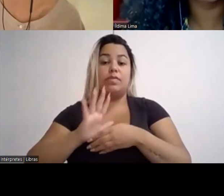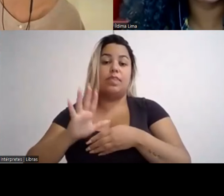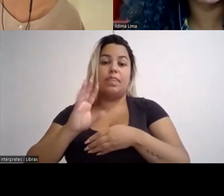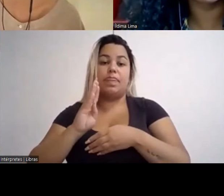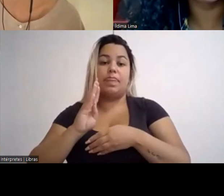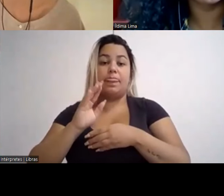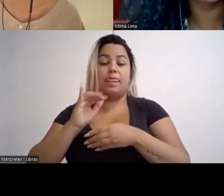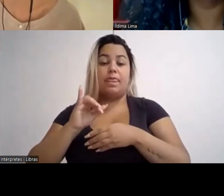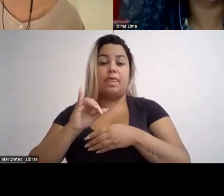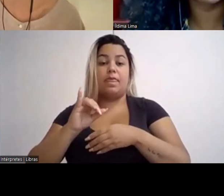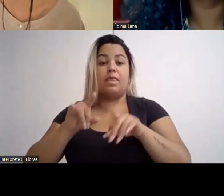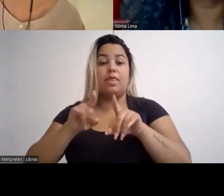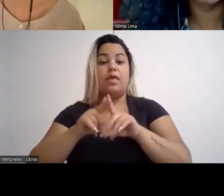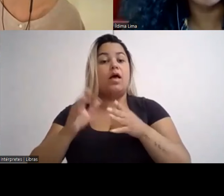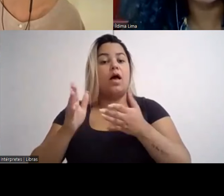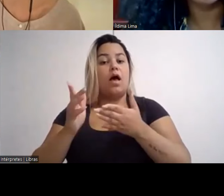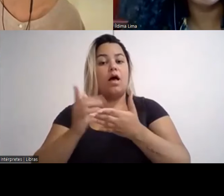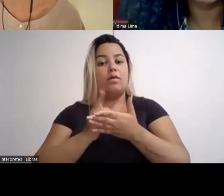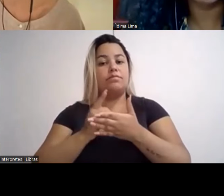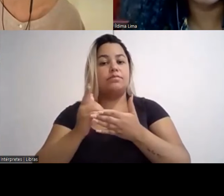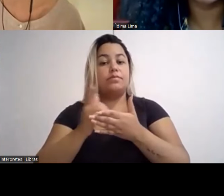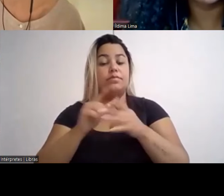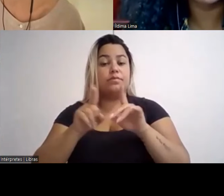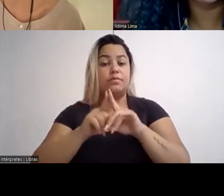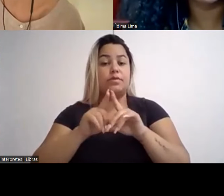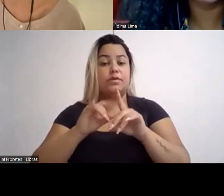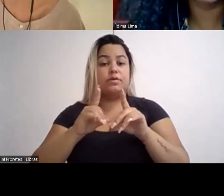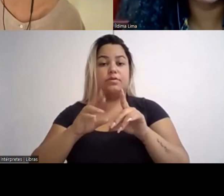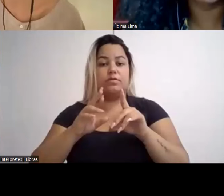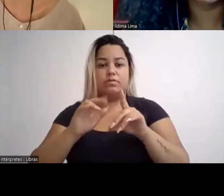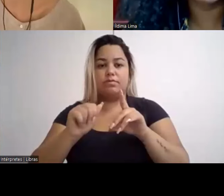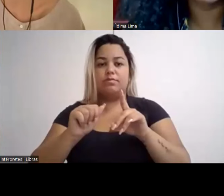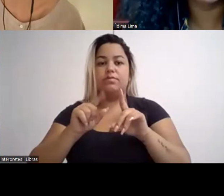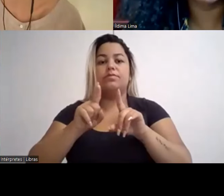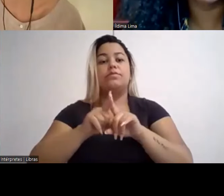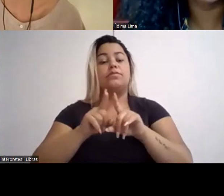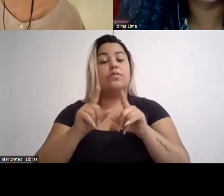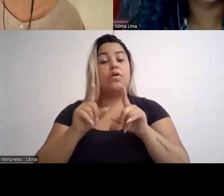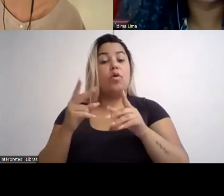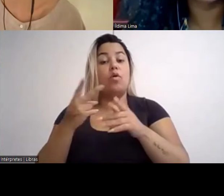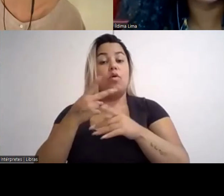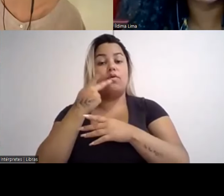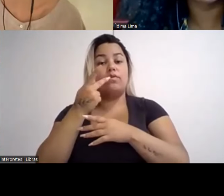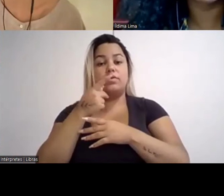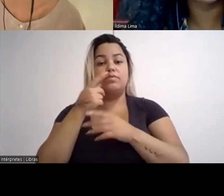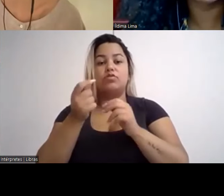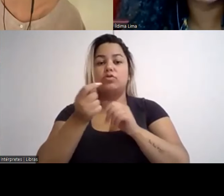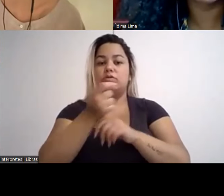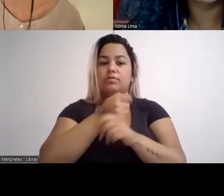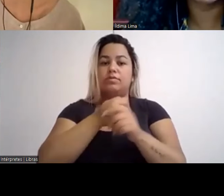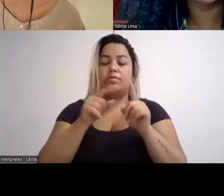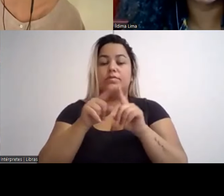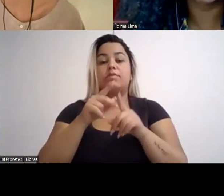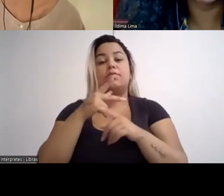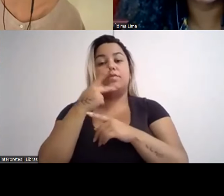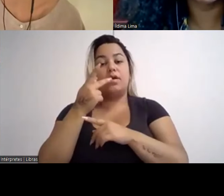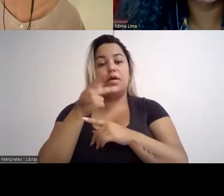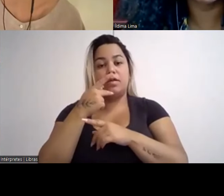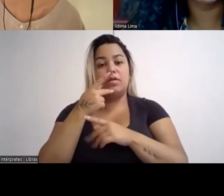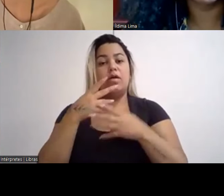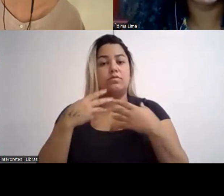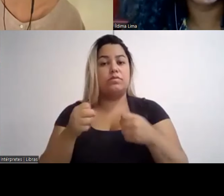bala, nem da Bíblia, mas é o lobby da indústria cultural que está lá. Ou a gente fala de economia, como disse a Larissa, ou a gente assume